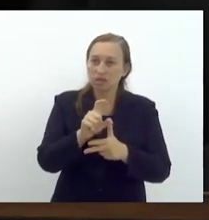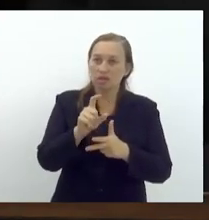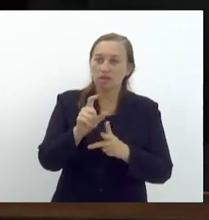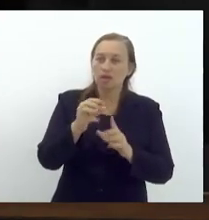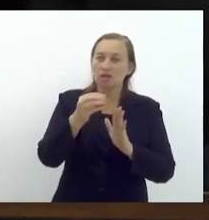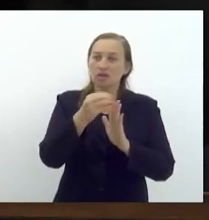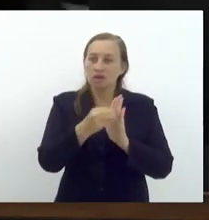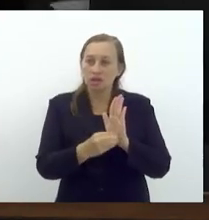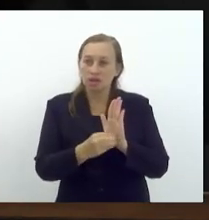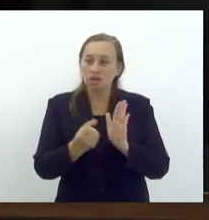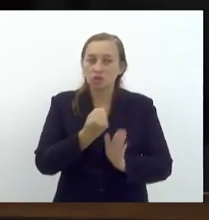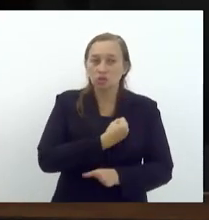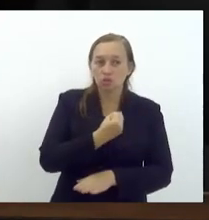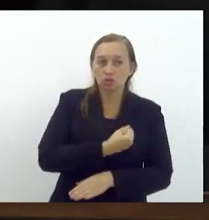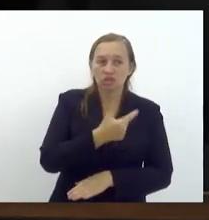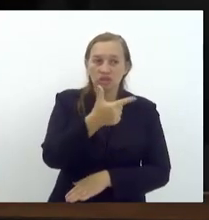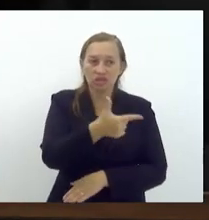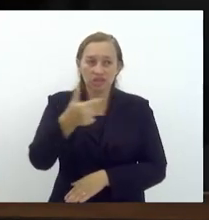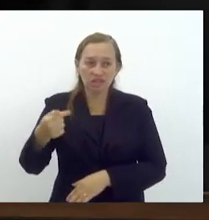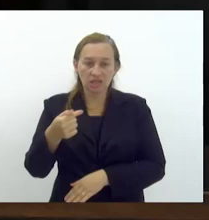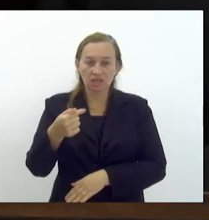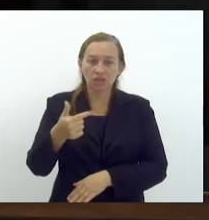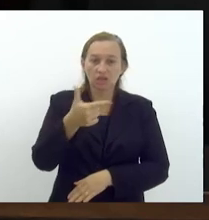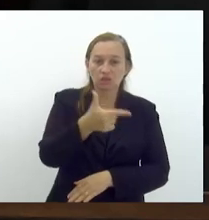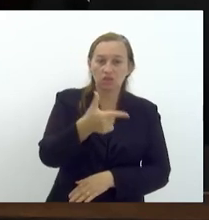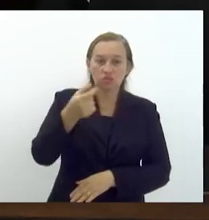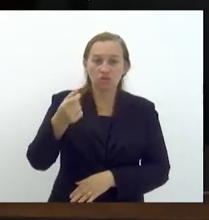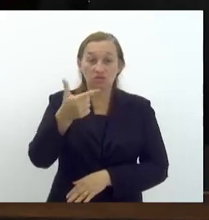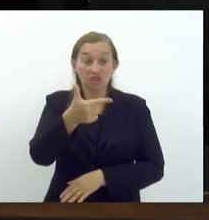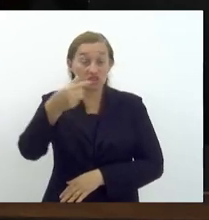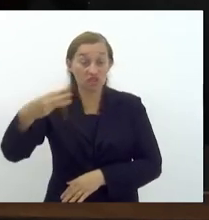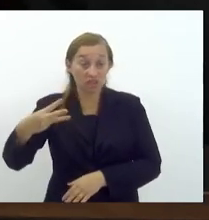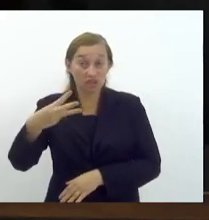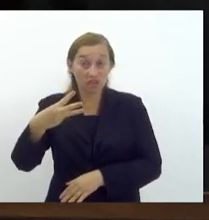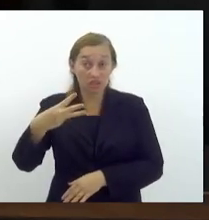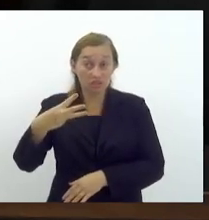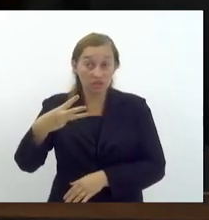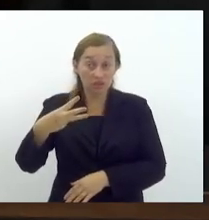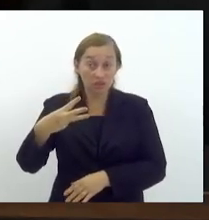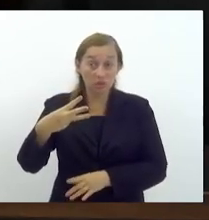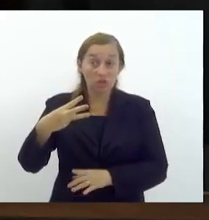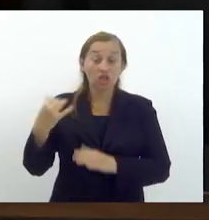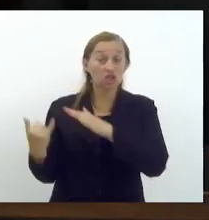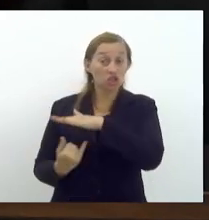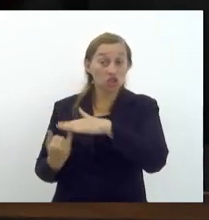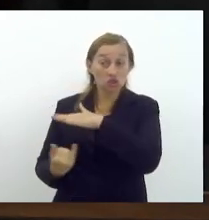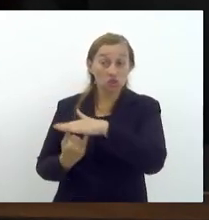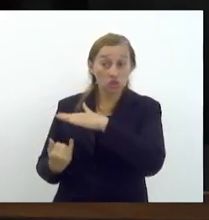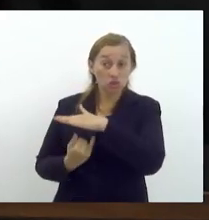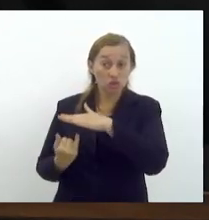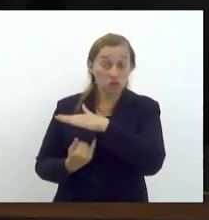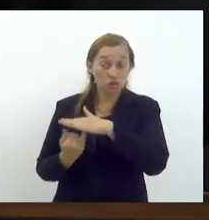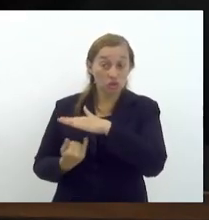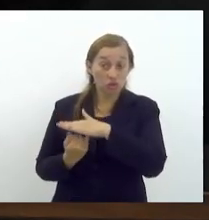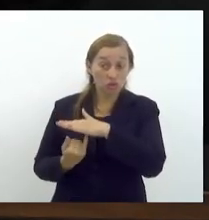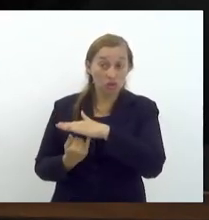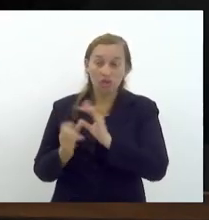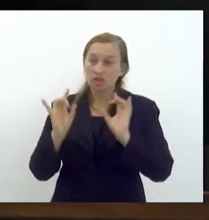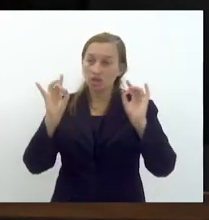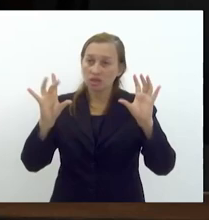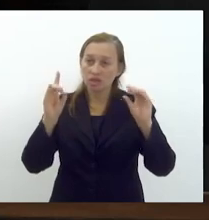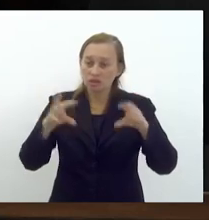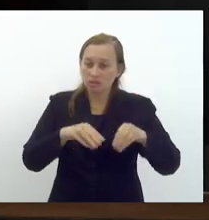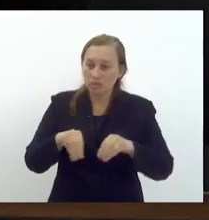número 17 de 2023 que dispõe sobre a instituição de regime especial para